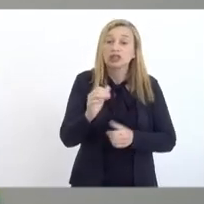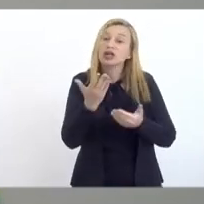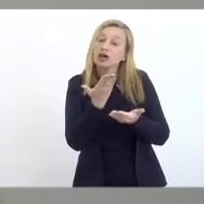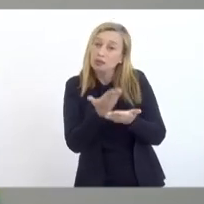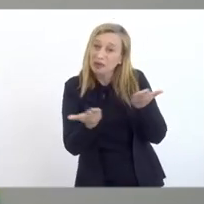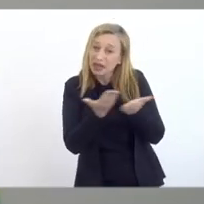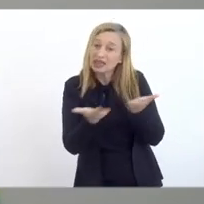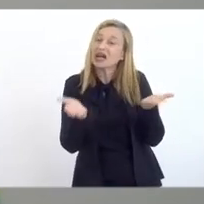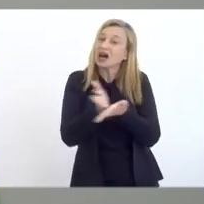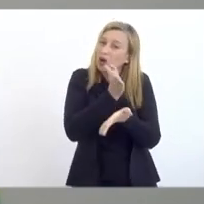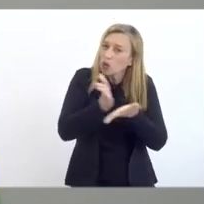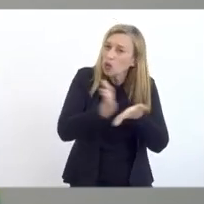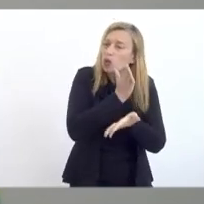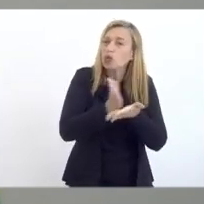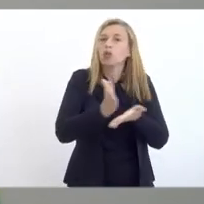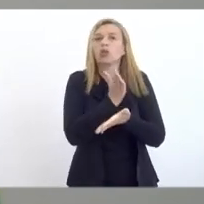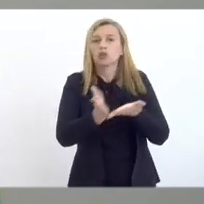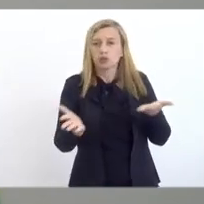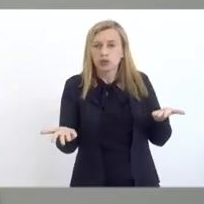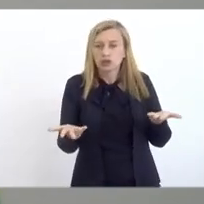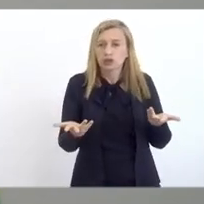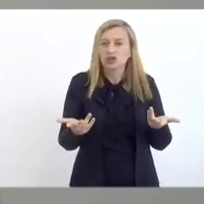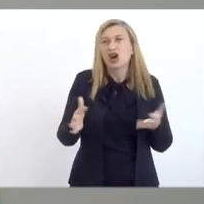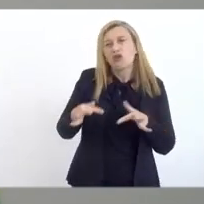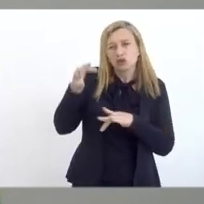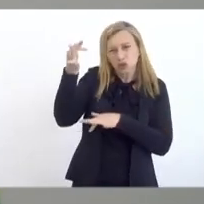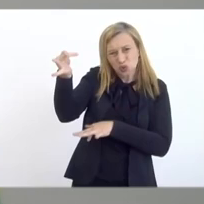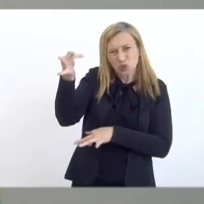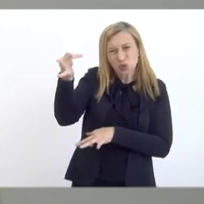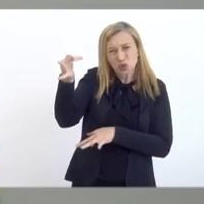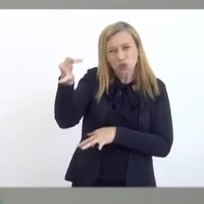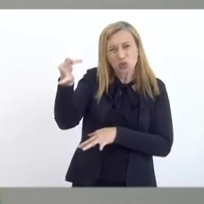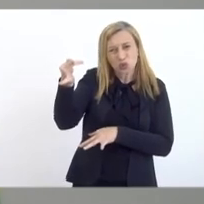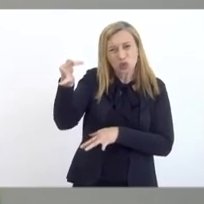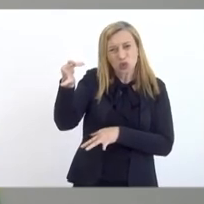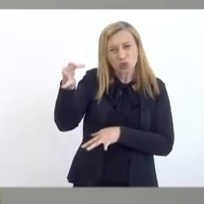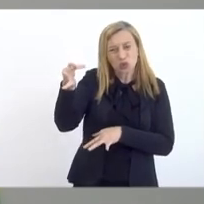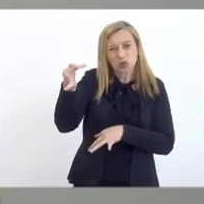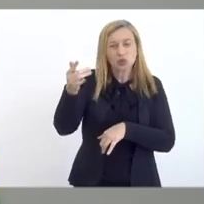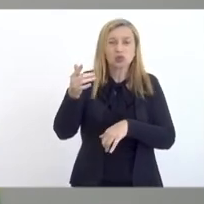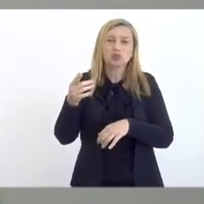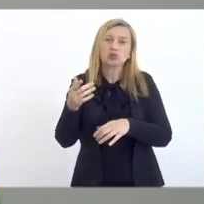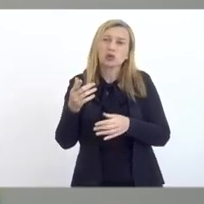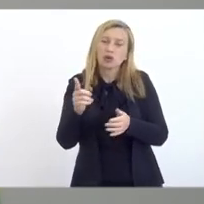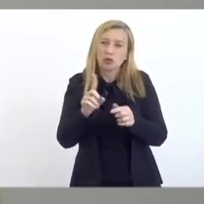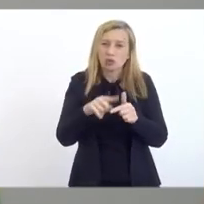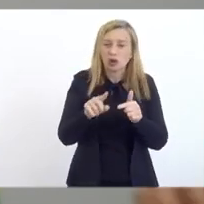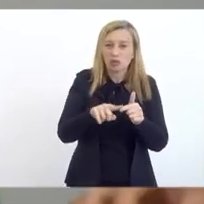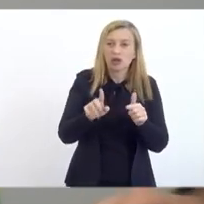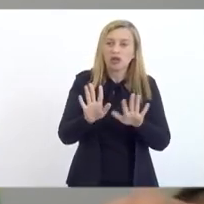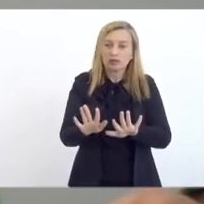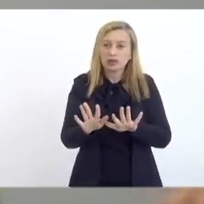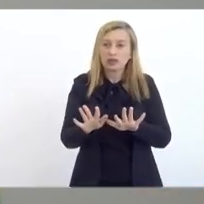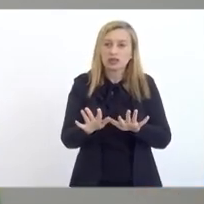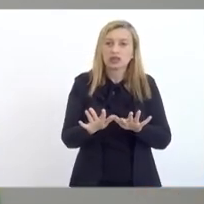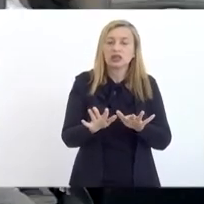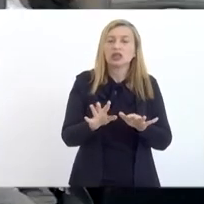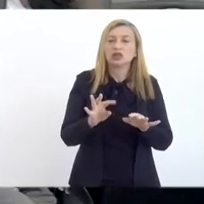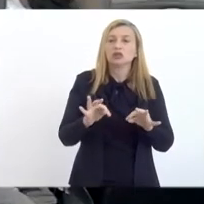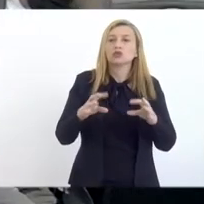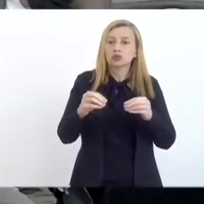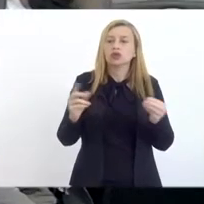perdas, né, que porventura se teve para futuros, né, ingressos na carreira do servidor público, né, vis-à-vis os que estão